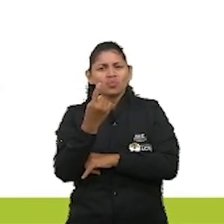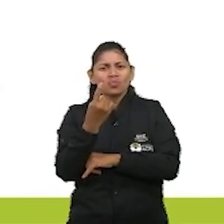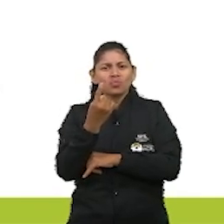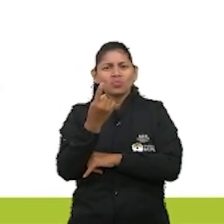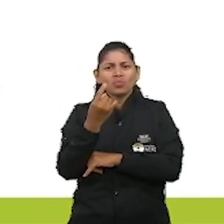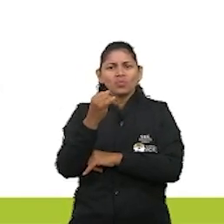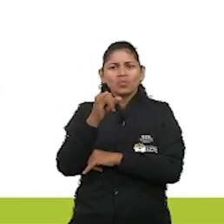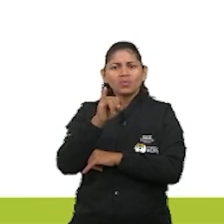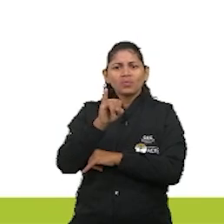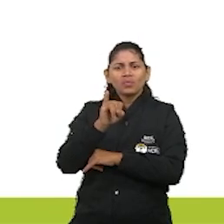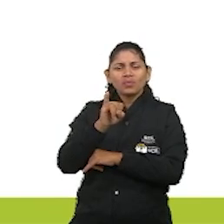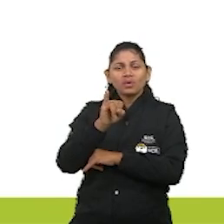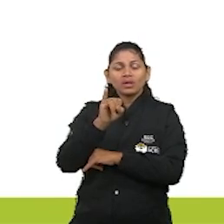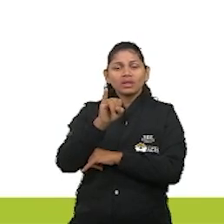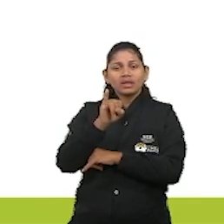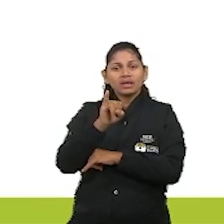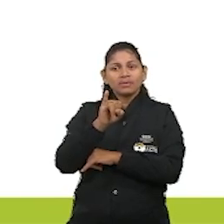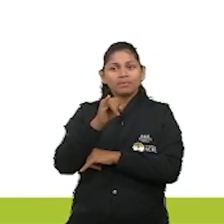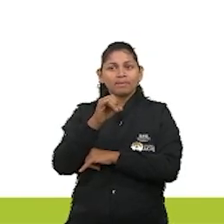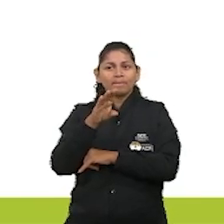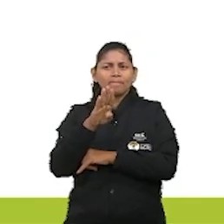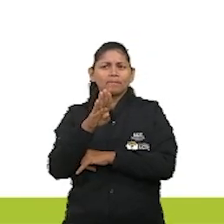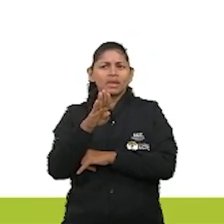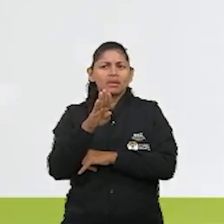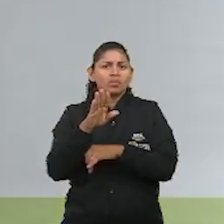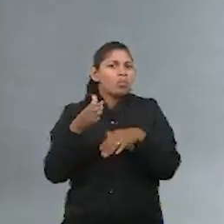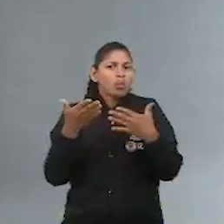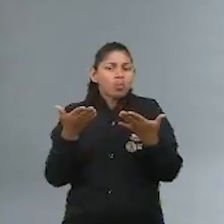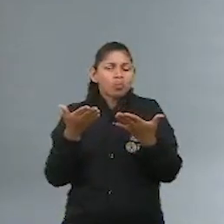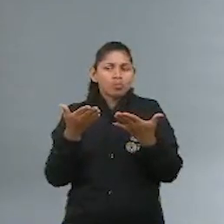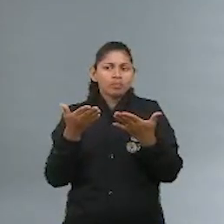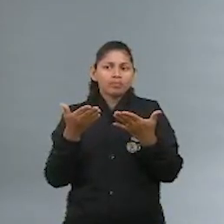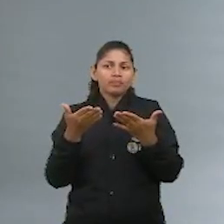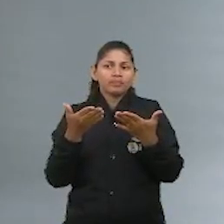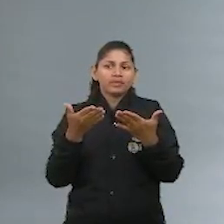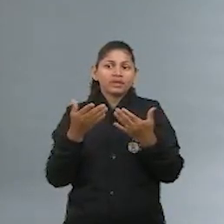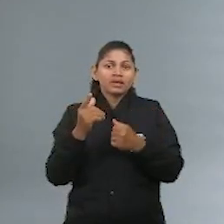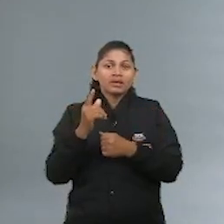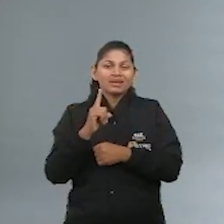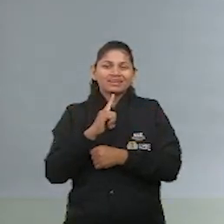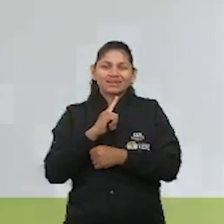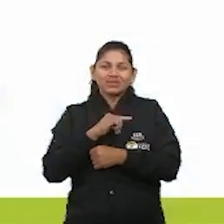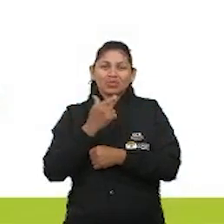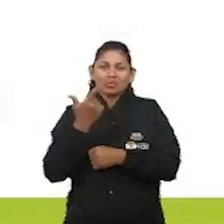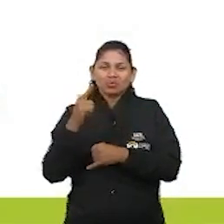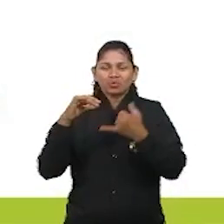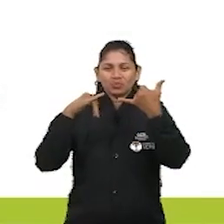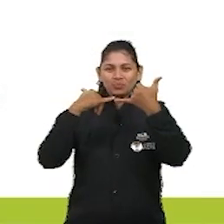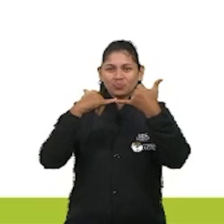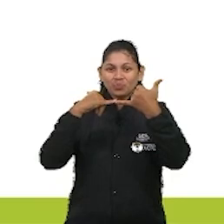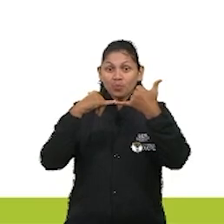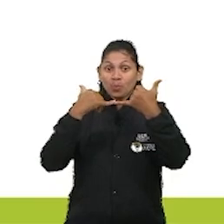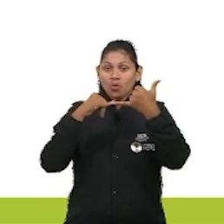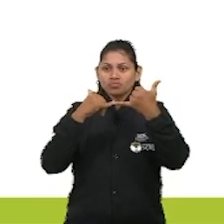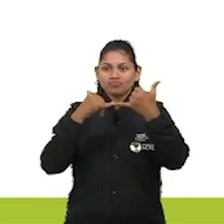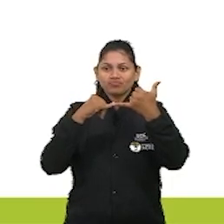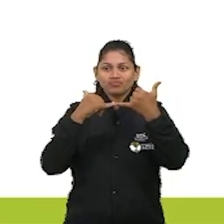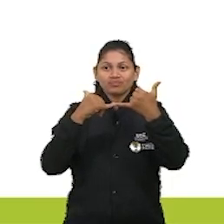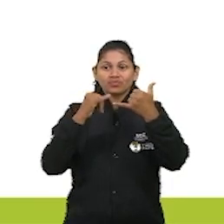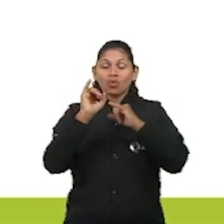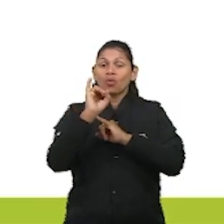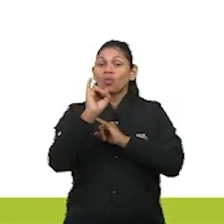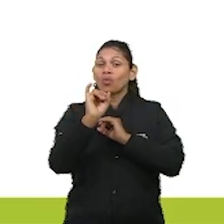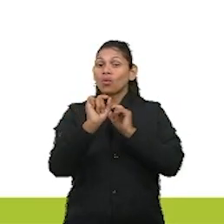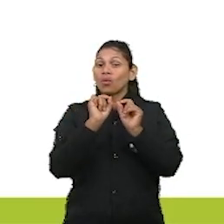Olha só. Só que eu tenho outro ponto, que é o meu E. Olha ali no final. E que vai de encontro